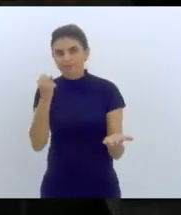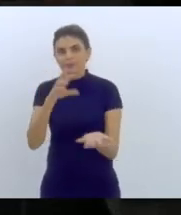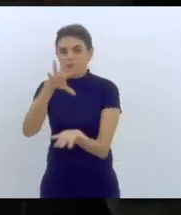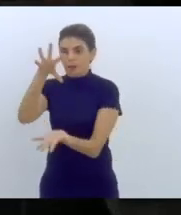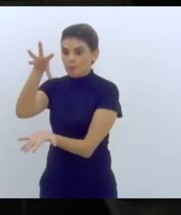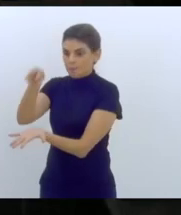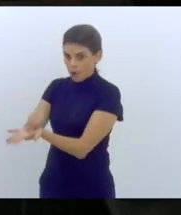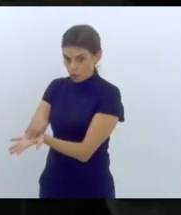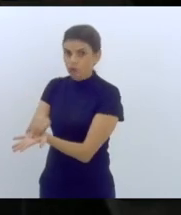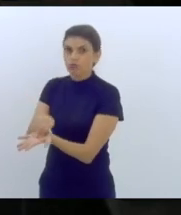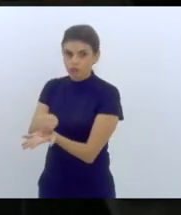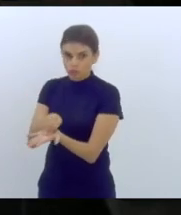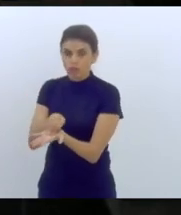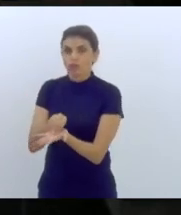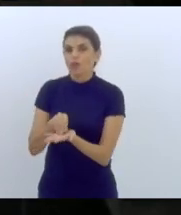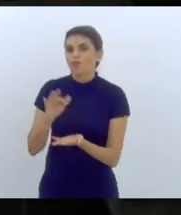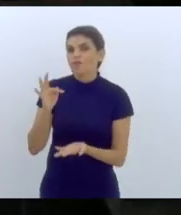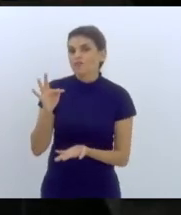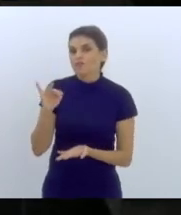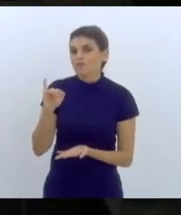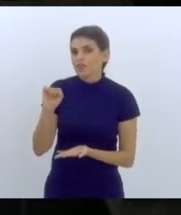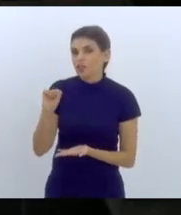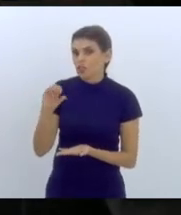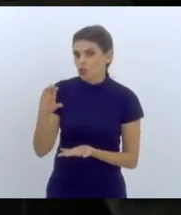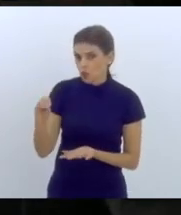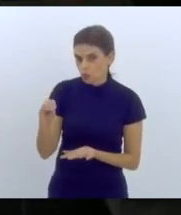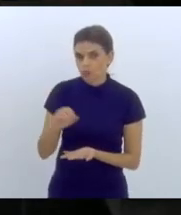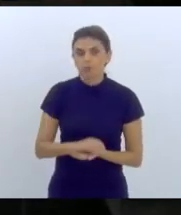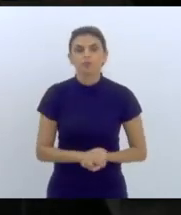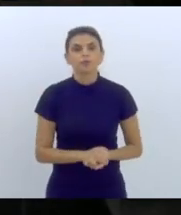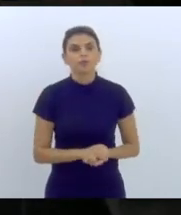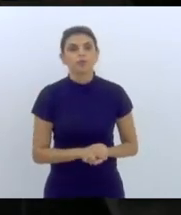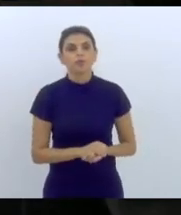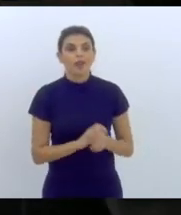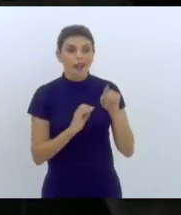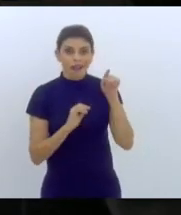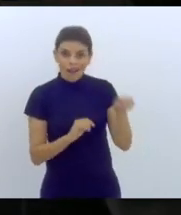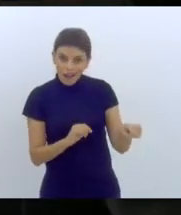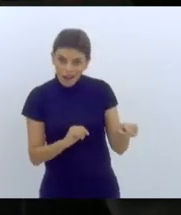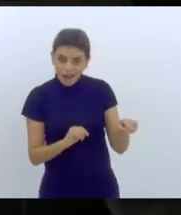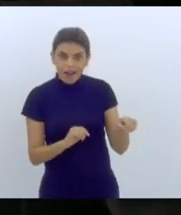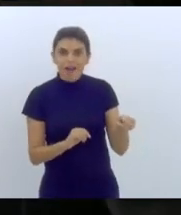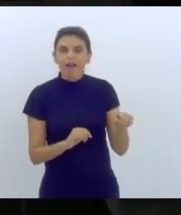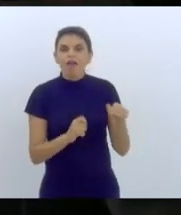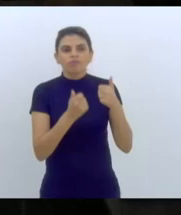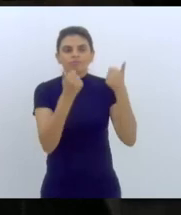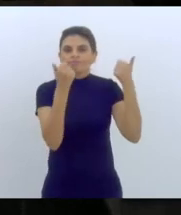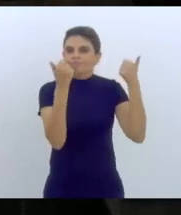fisco. Embora não ilegal, a conduta